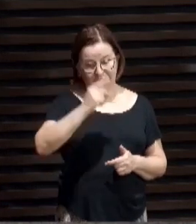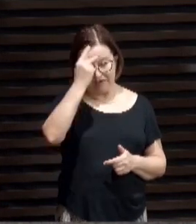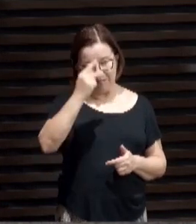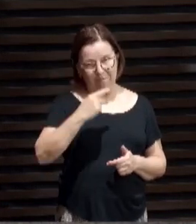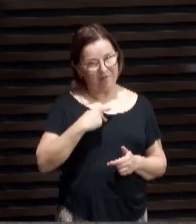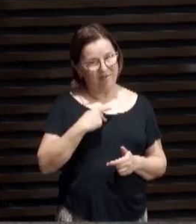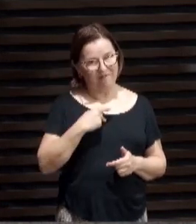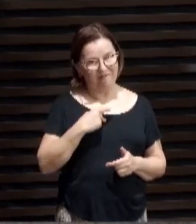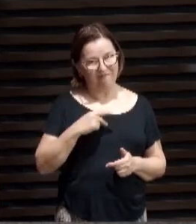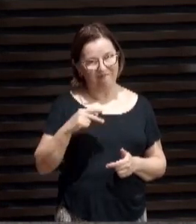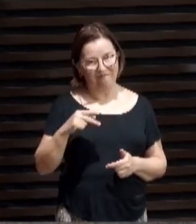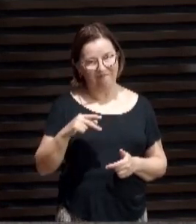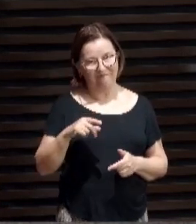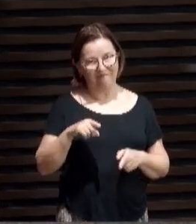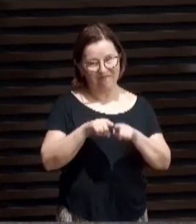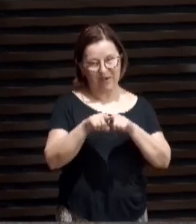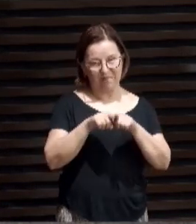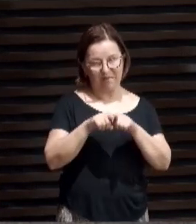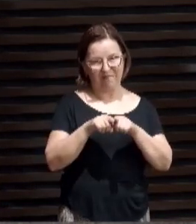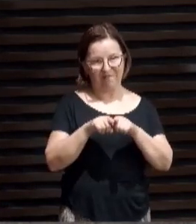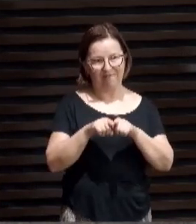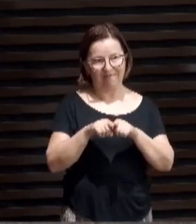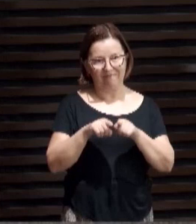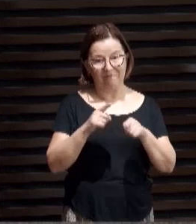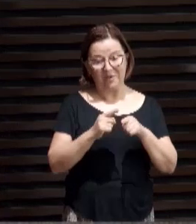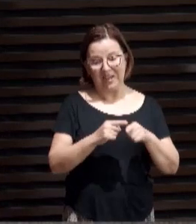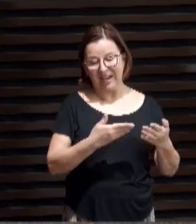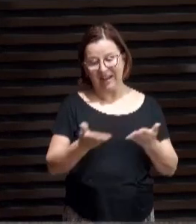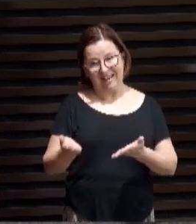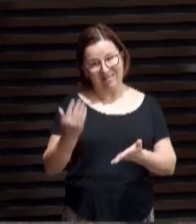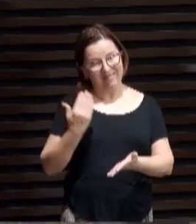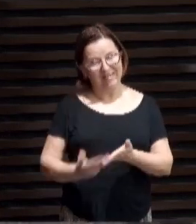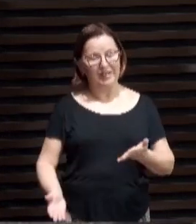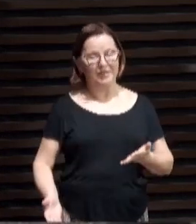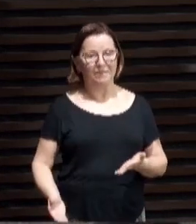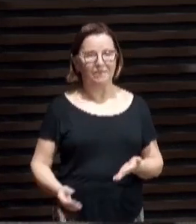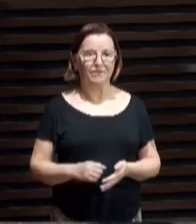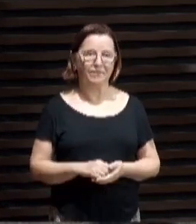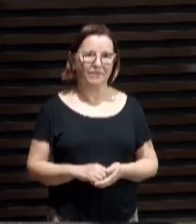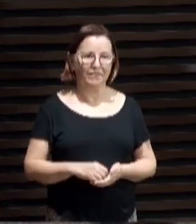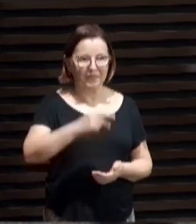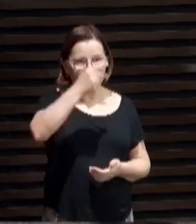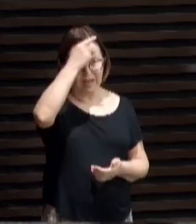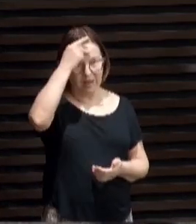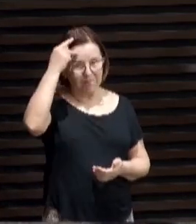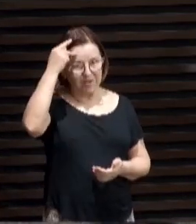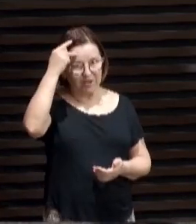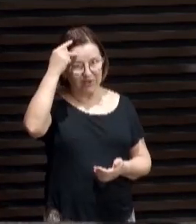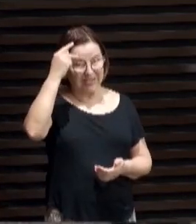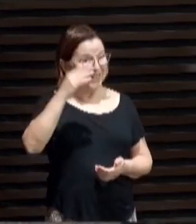Tanto uma quanto outra pode levar à tragédia. Só quem não se conhece pode confiar em si